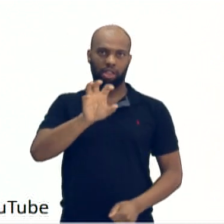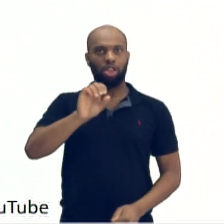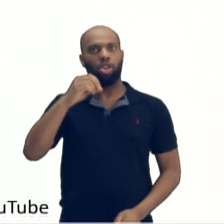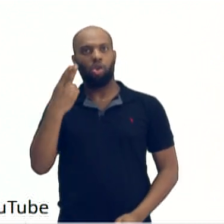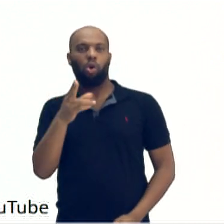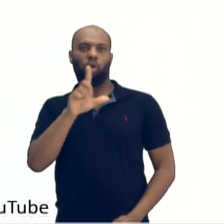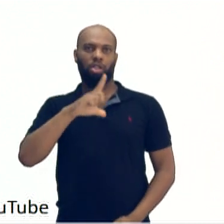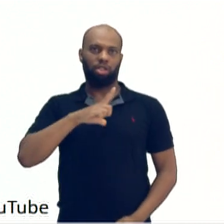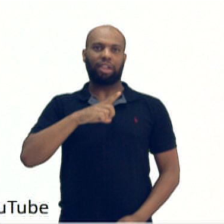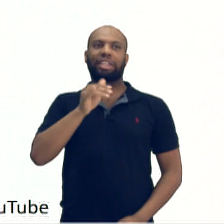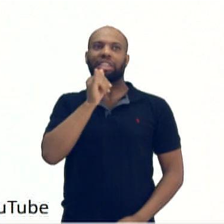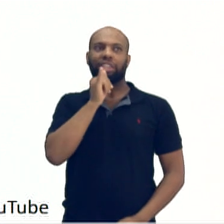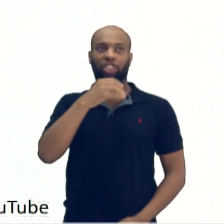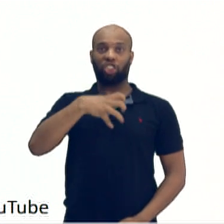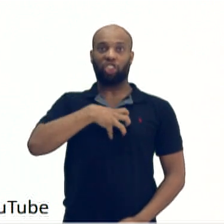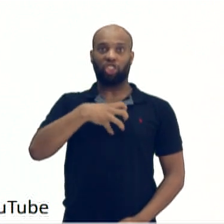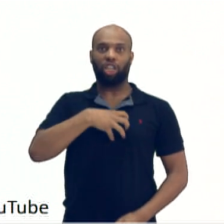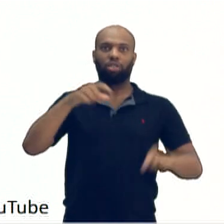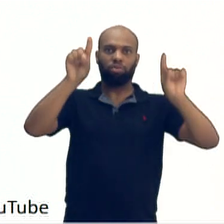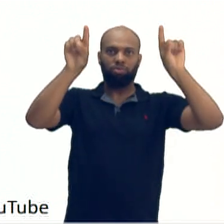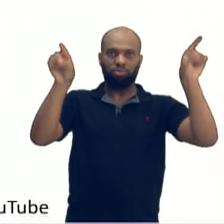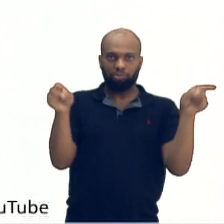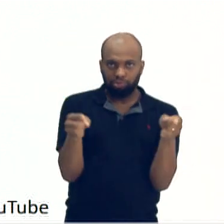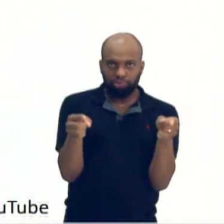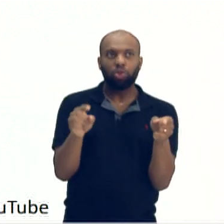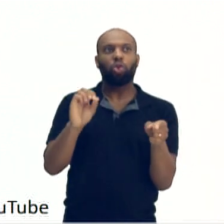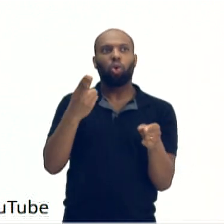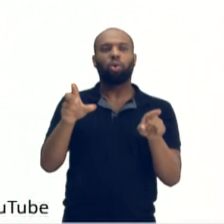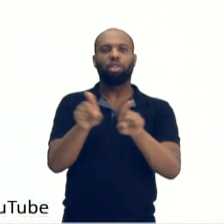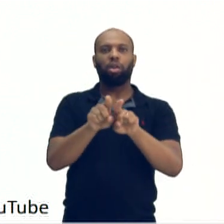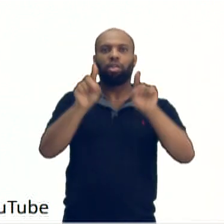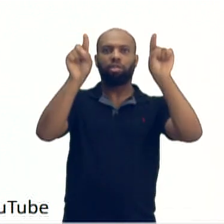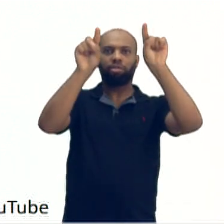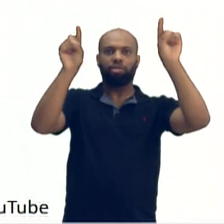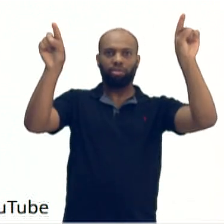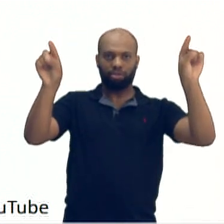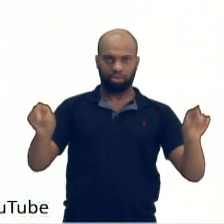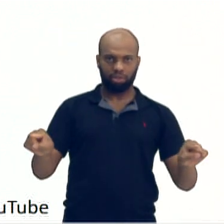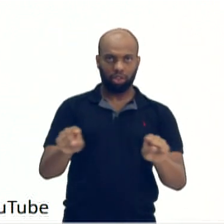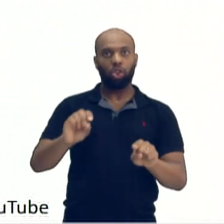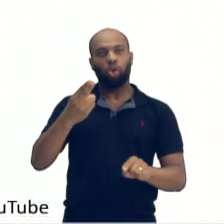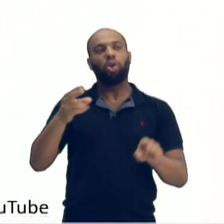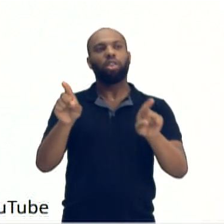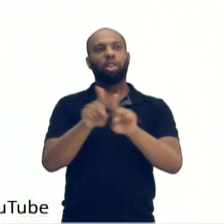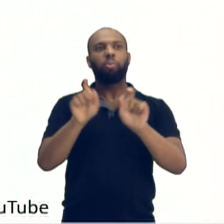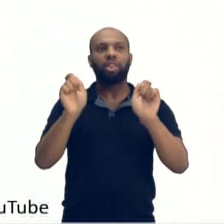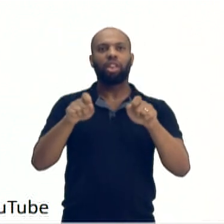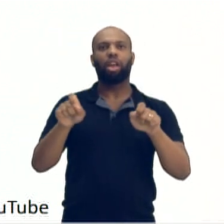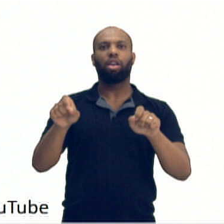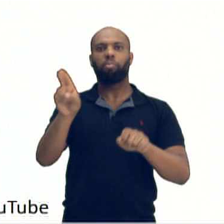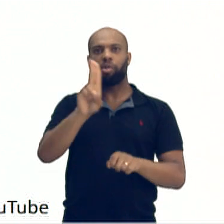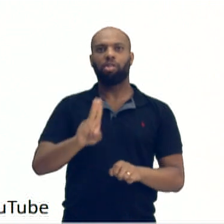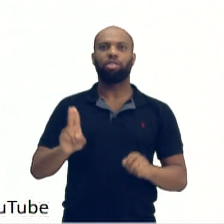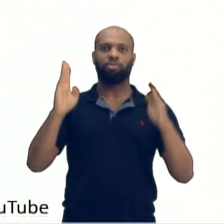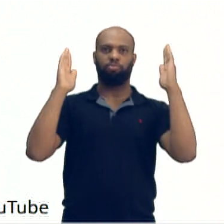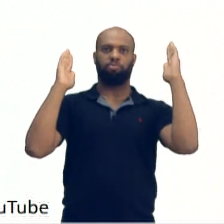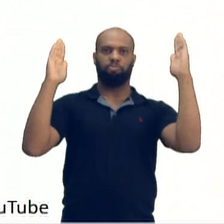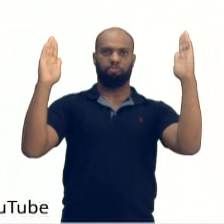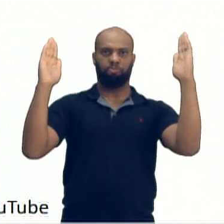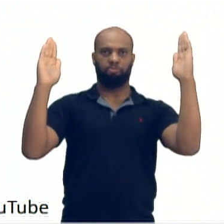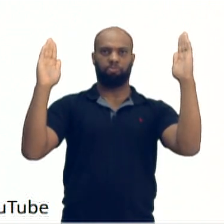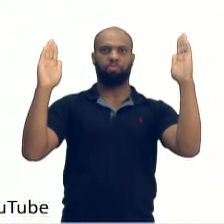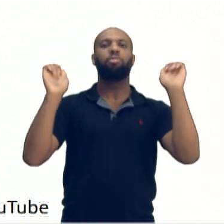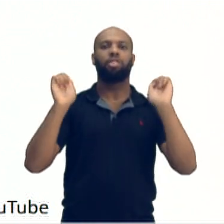ou entre parênteses, tá certo? Ou entre chaves, ou até mesmo entre